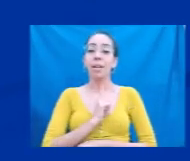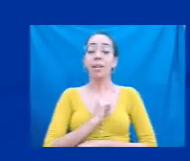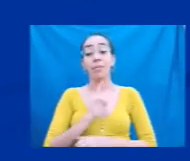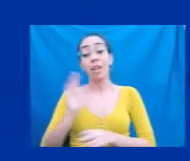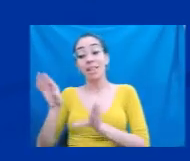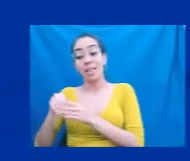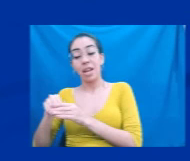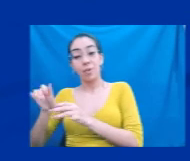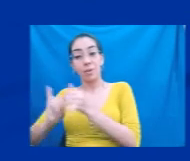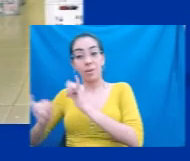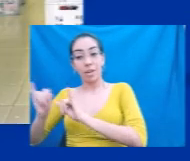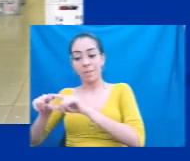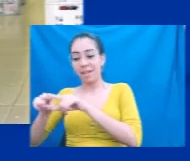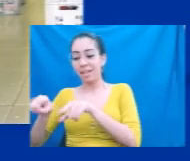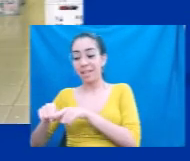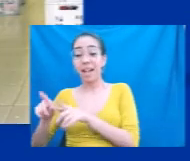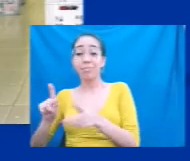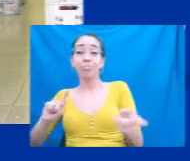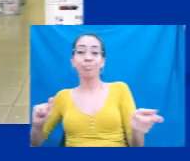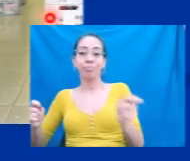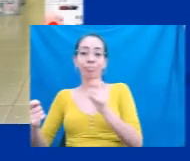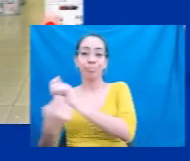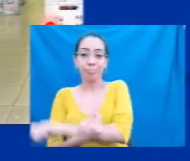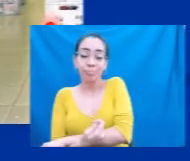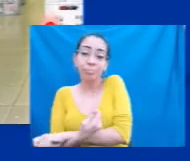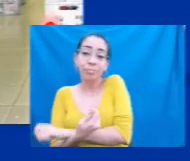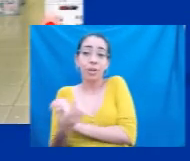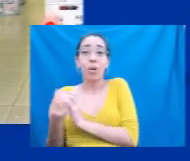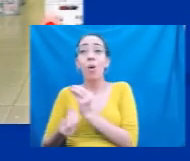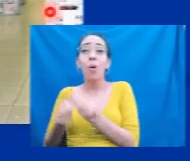produtos químicos dentro do melhor que a gente pode fazer, né?